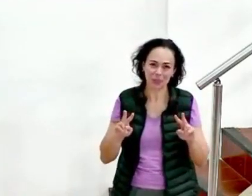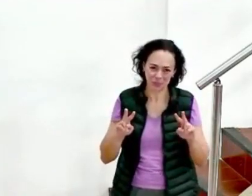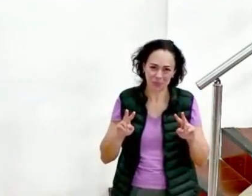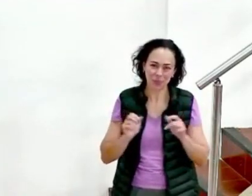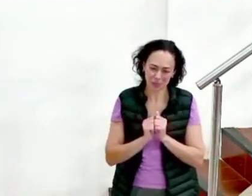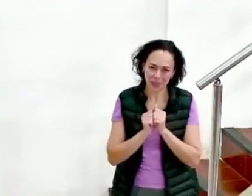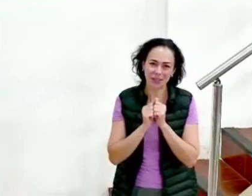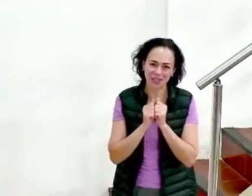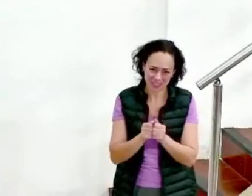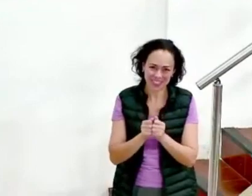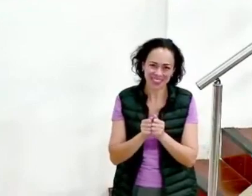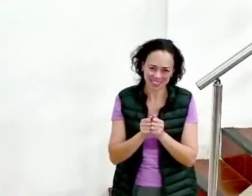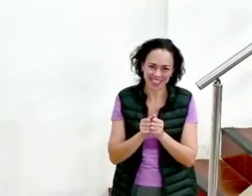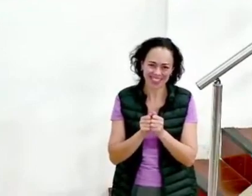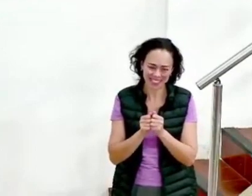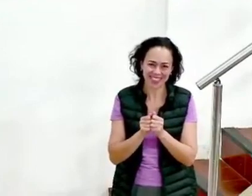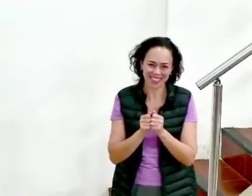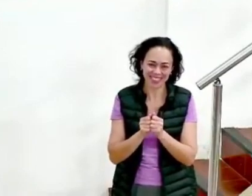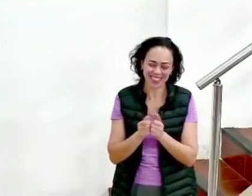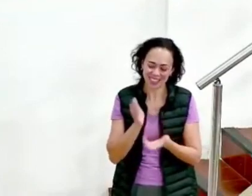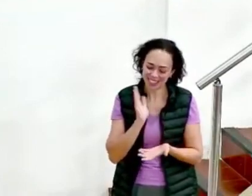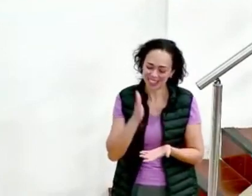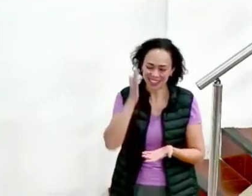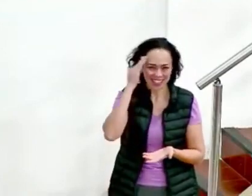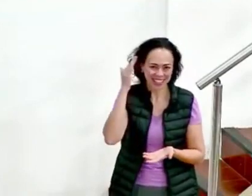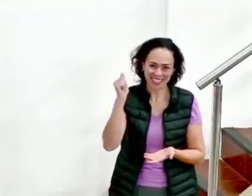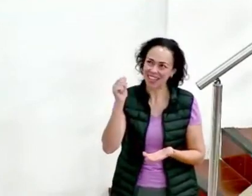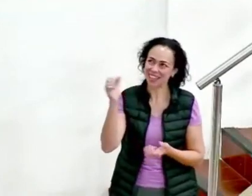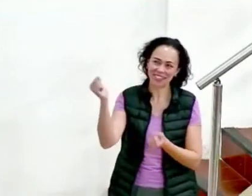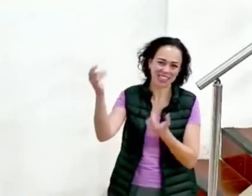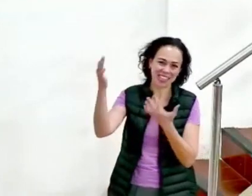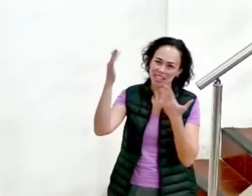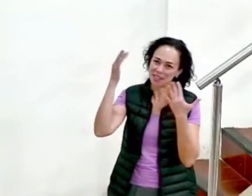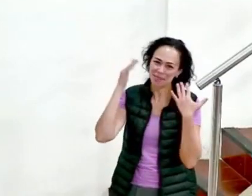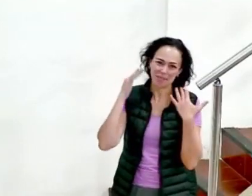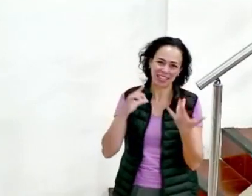agora se deleita do benefício da promessa.